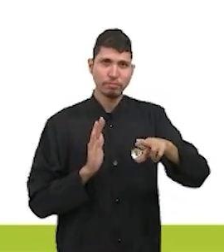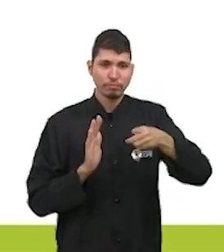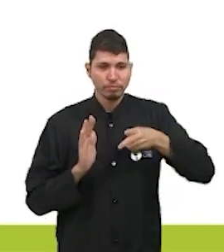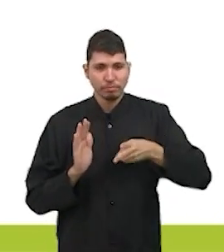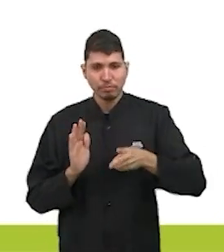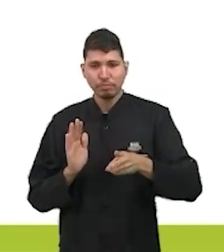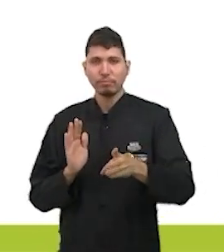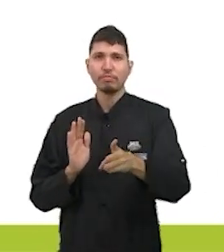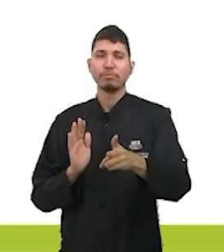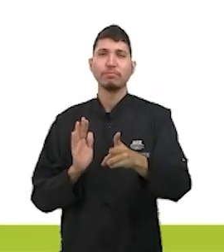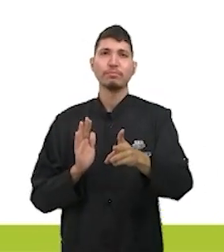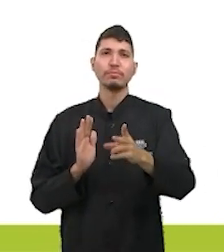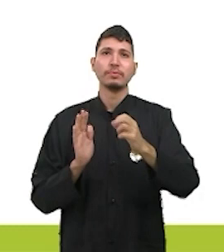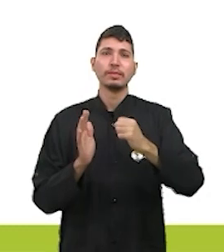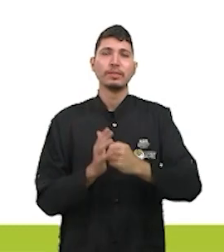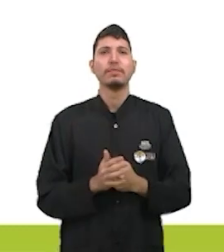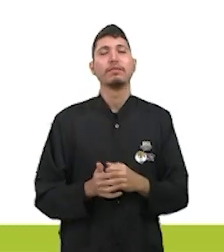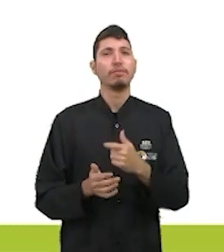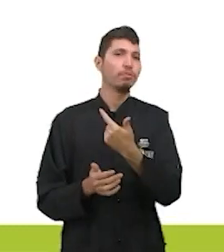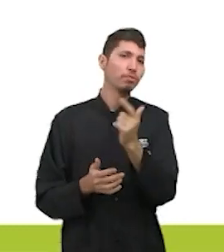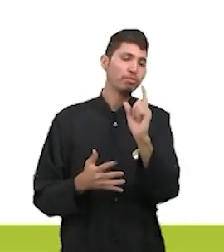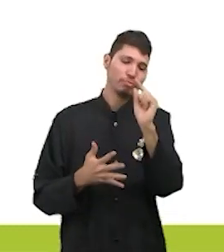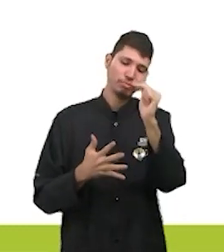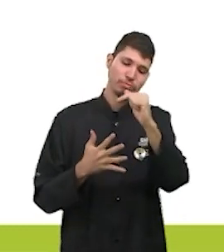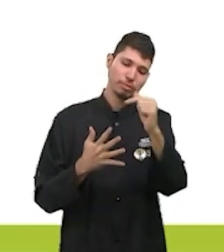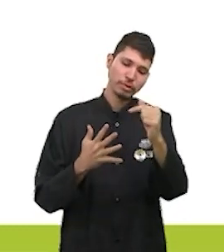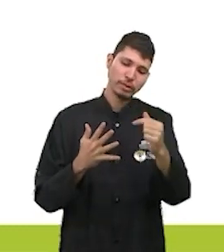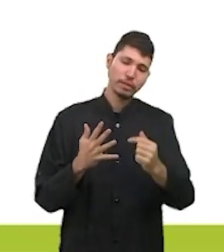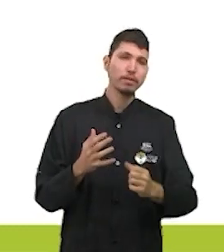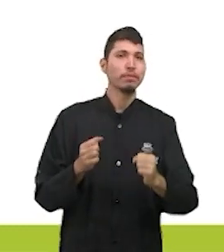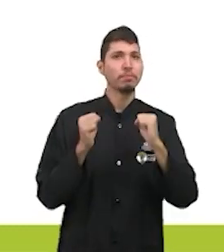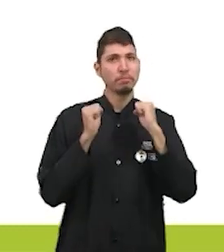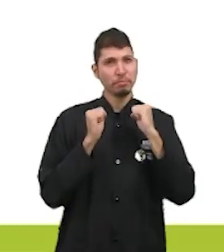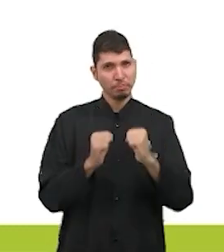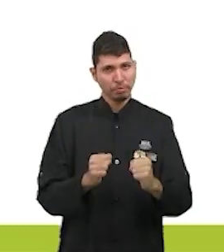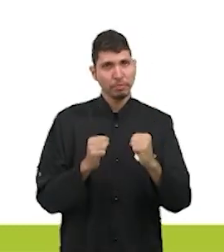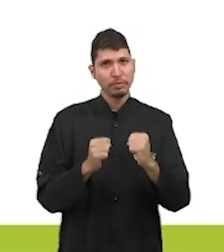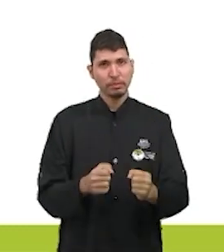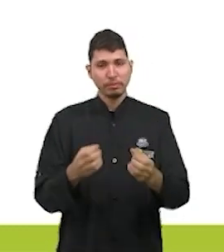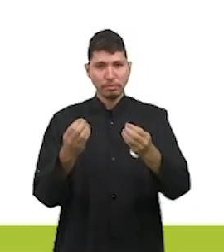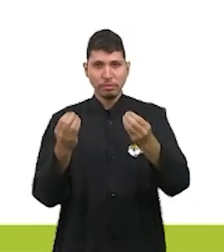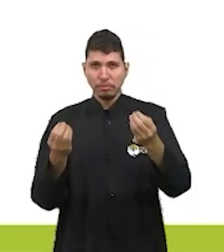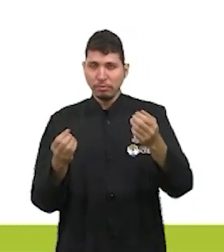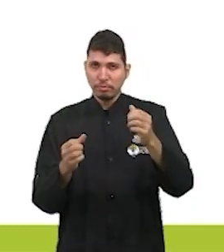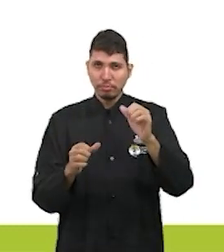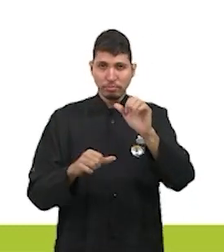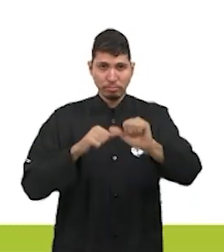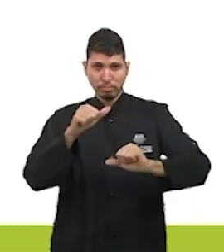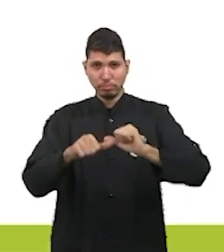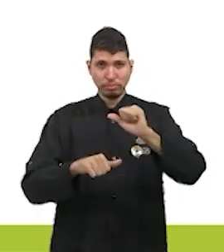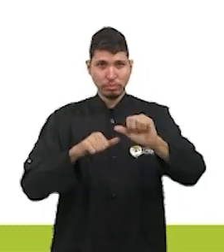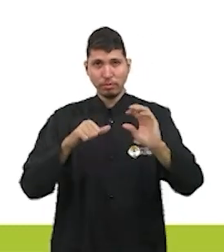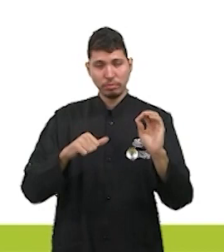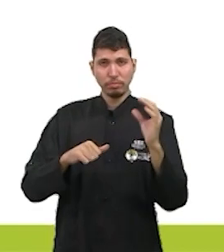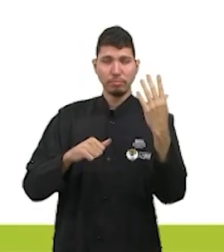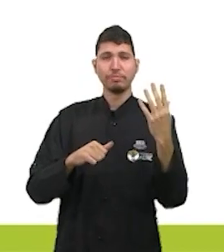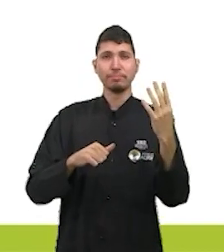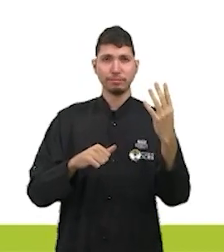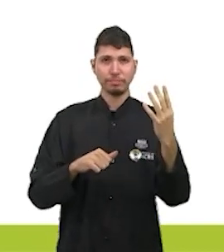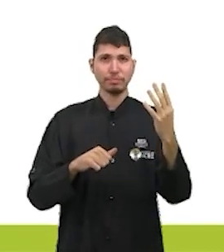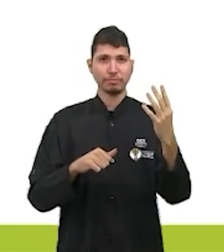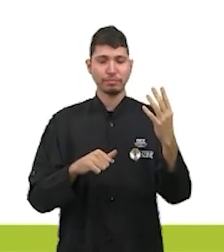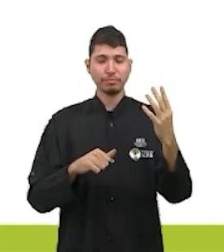ele verificou que tem outros fatores, tá, que pode afetar essa constância aí, ok? E aí ele vai chamar